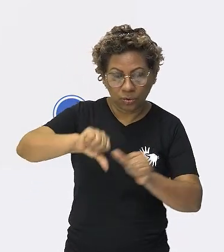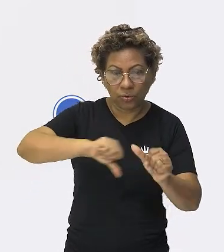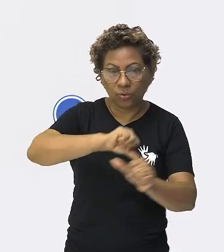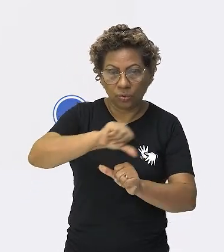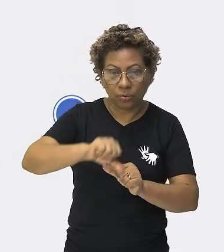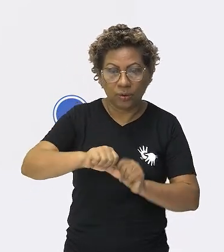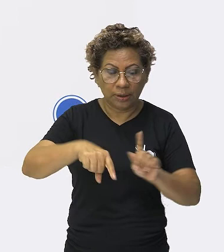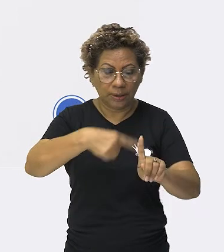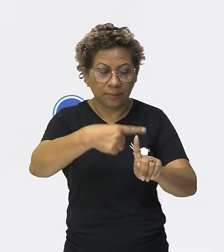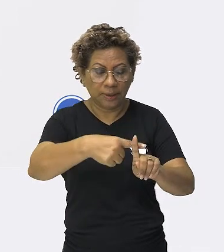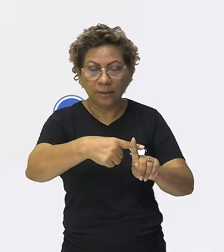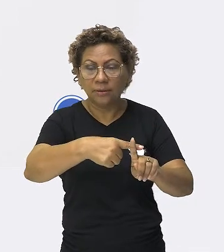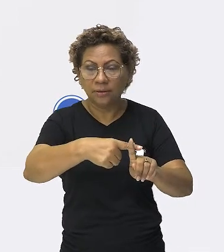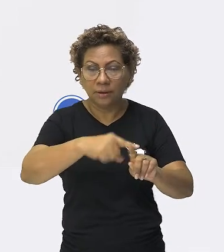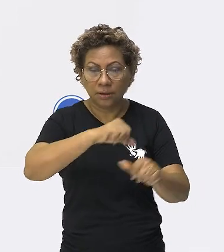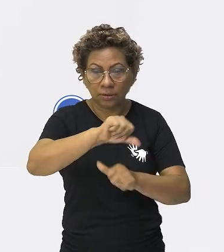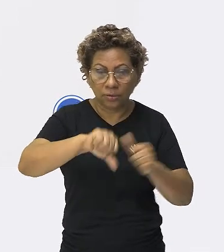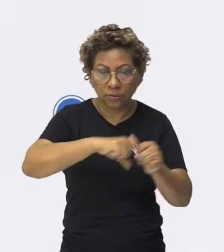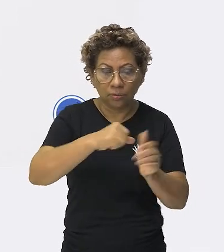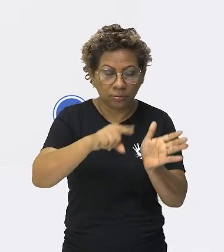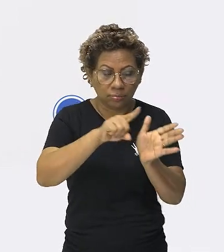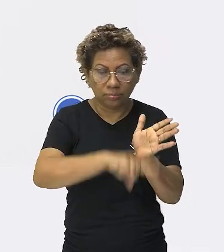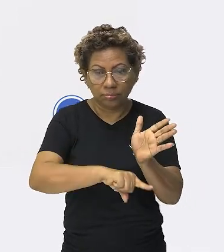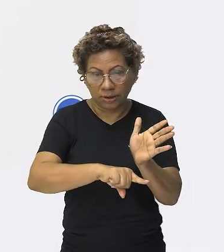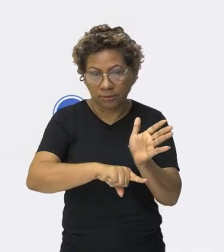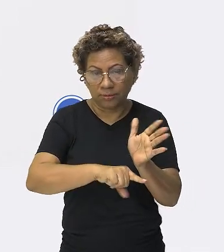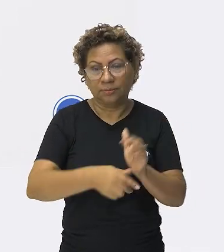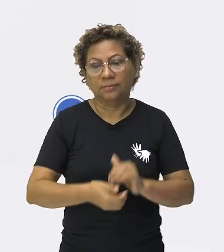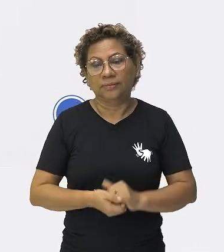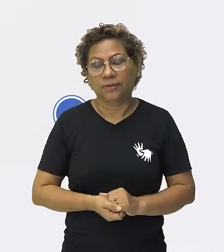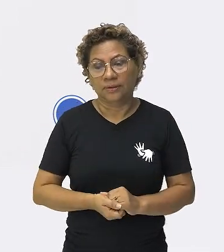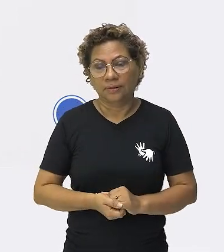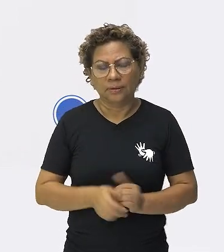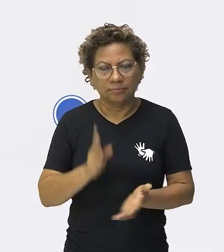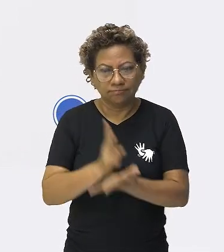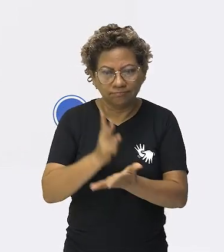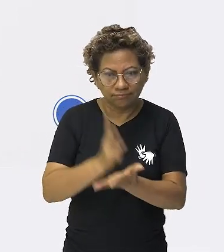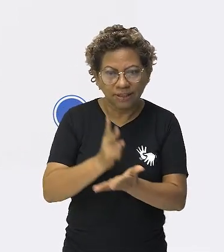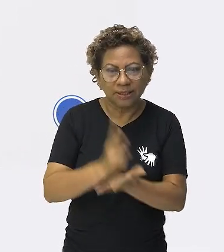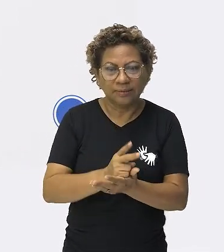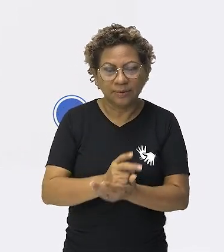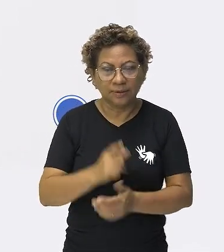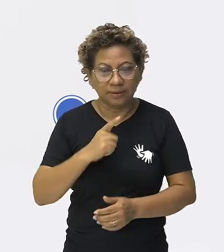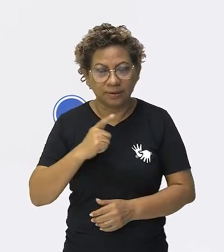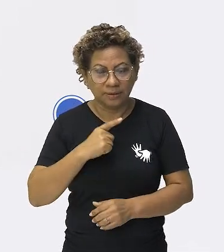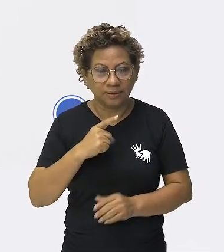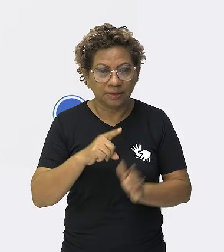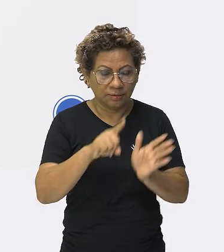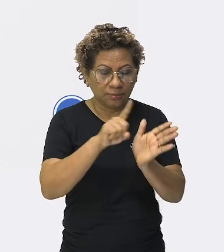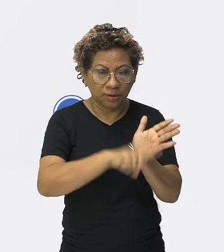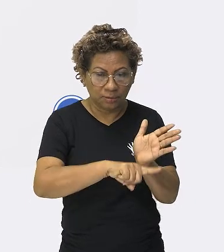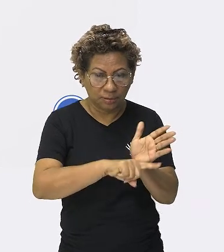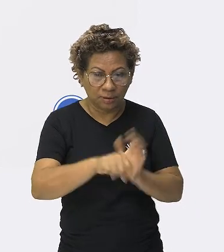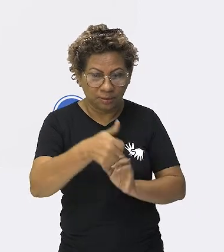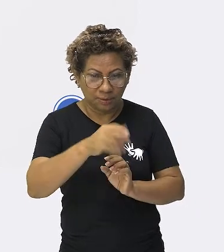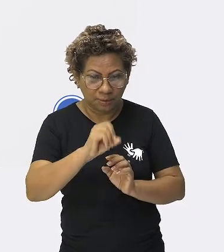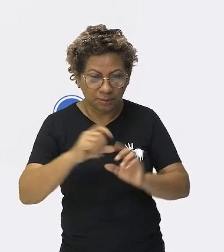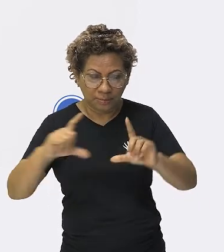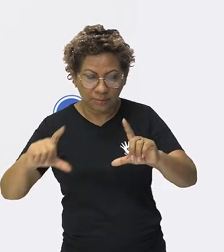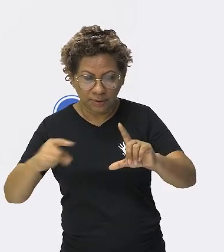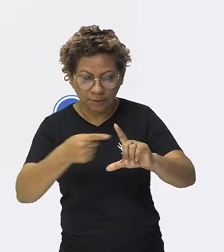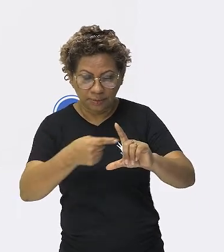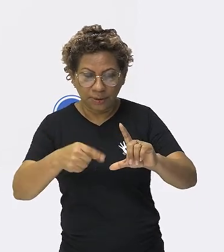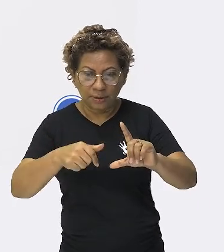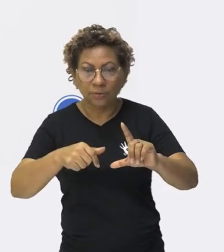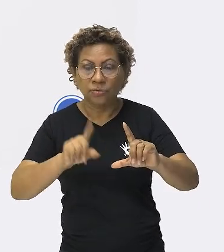negativo. E aí, para a gente não trabalhar com o sinal negativo aqui, a gente já pode multiplicar toda essa linha por menos